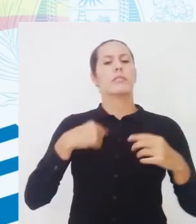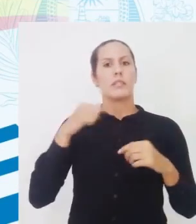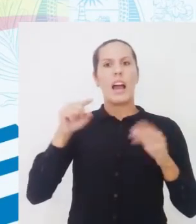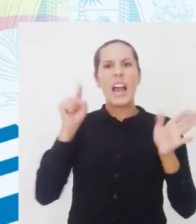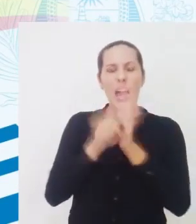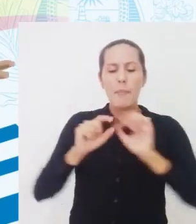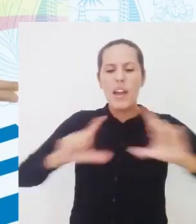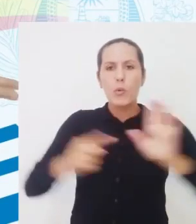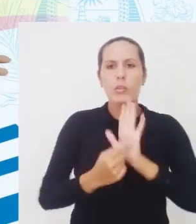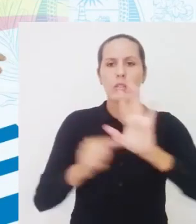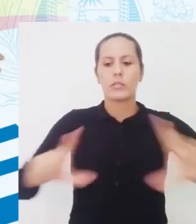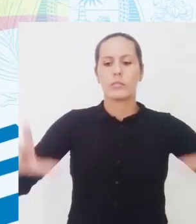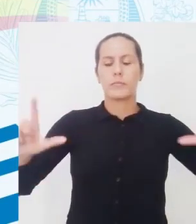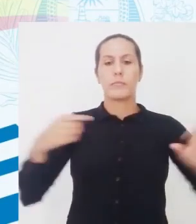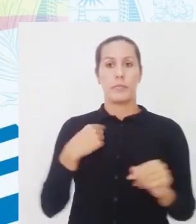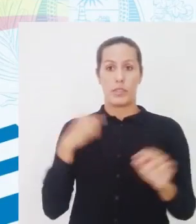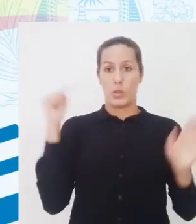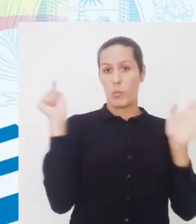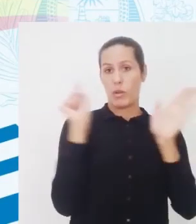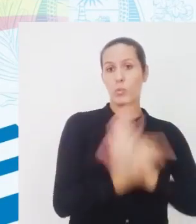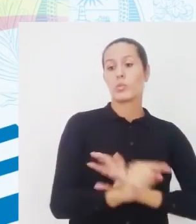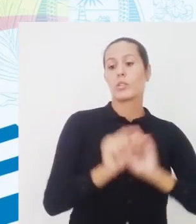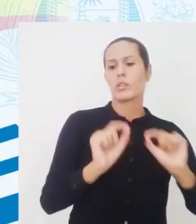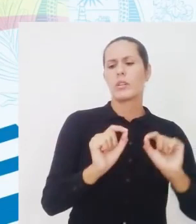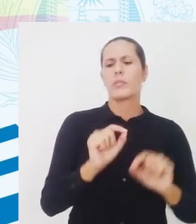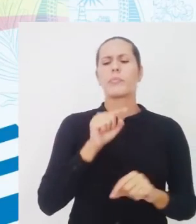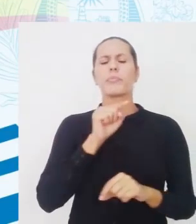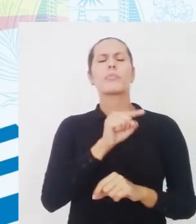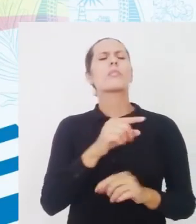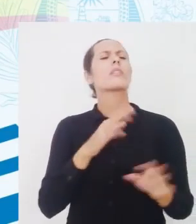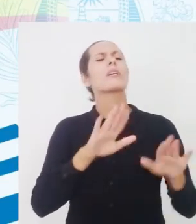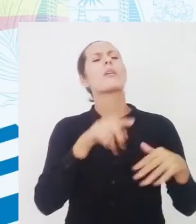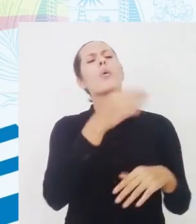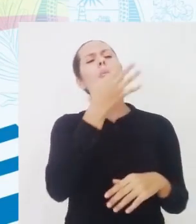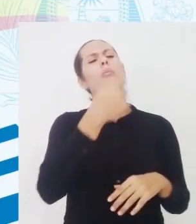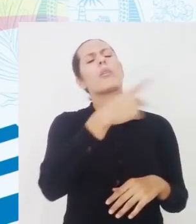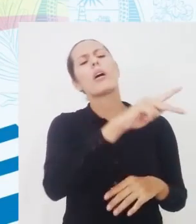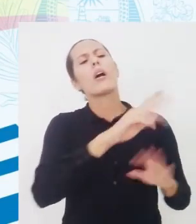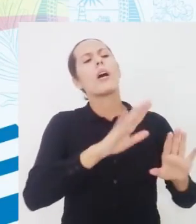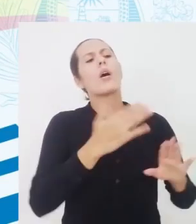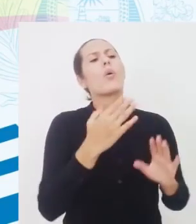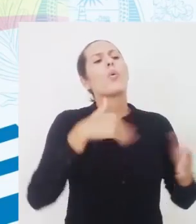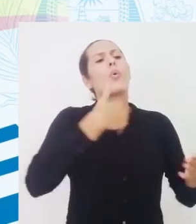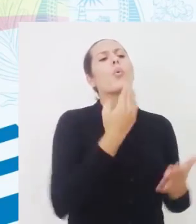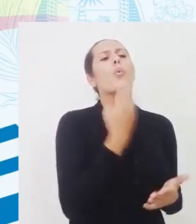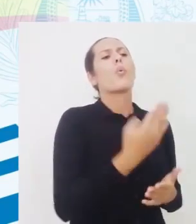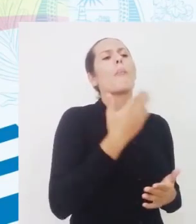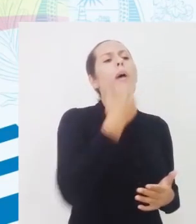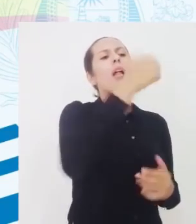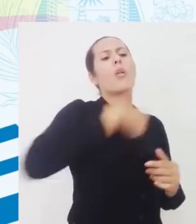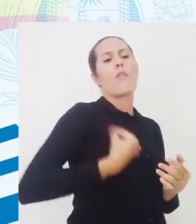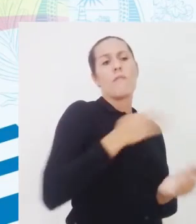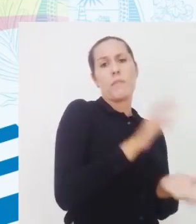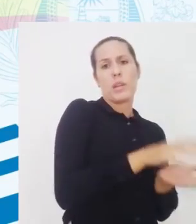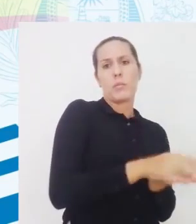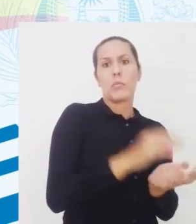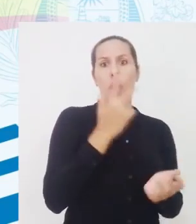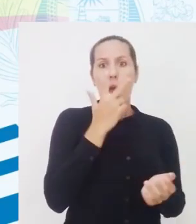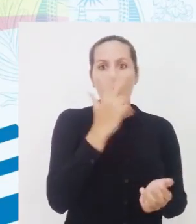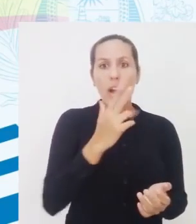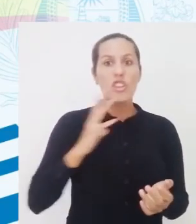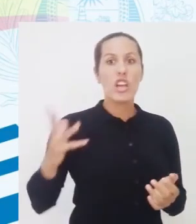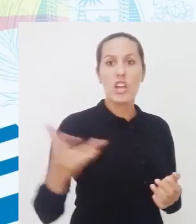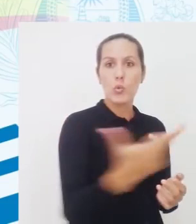grupo da família, que estava meio esquecido lá, né? E aí eu lancei uma questão um pouco polêmica, não sei se assim, na opinião